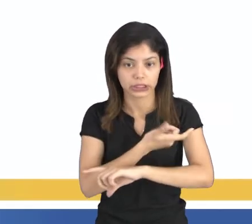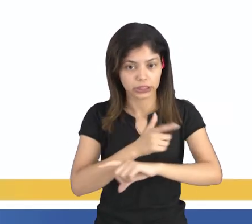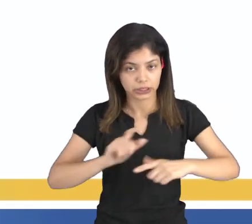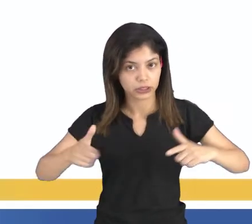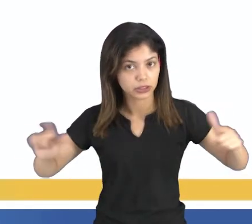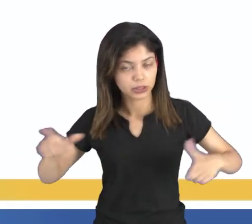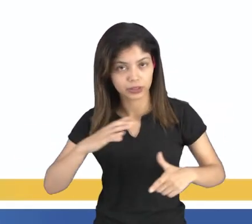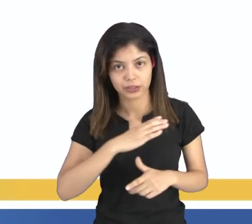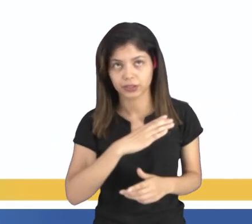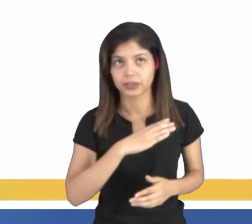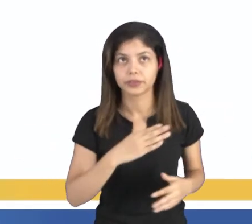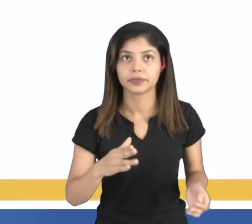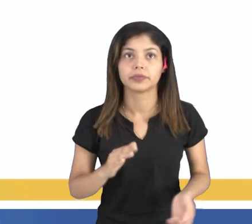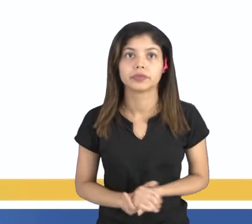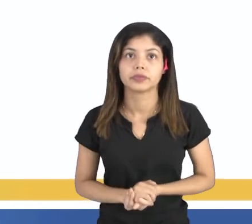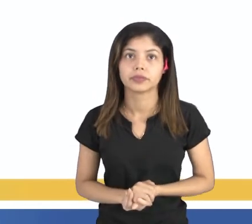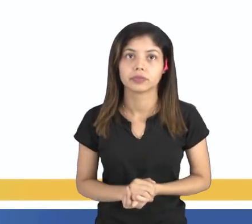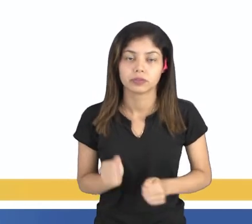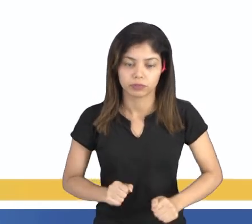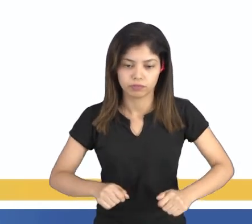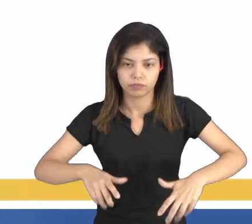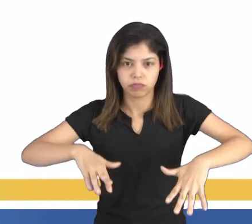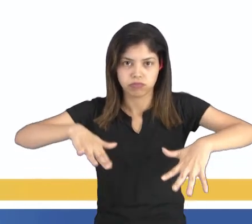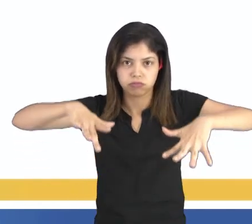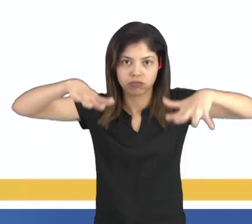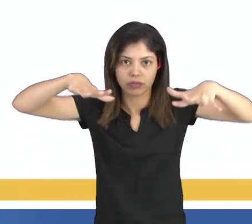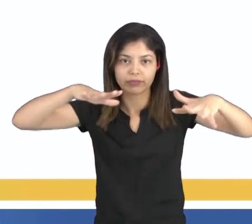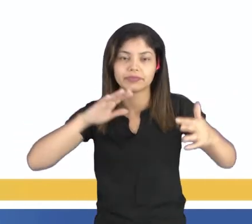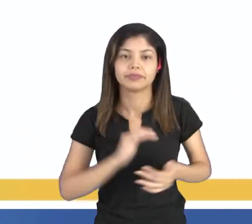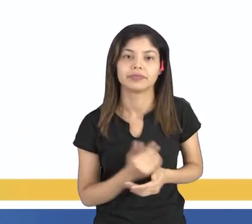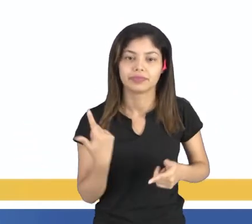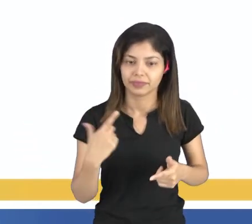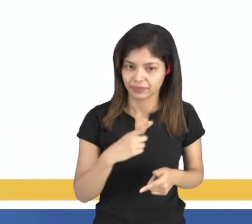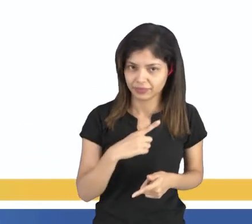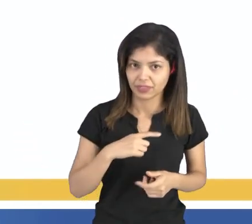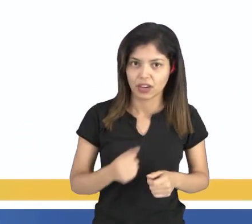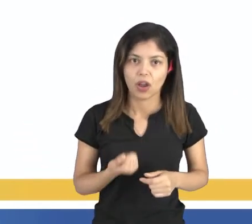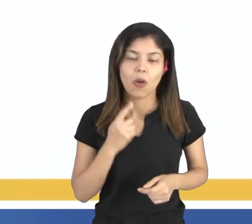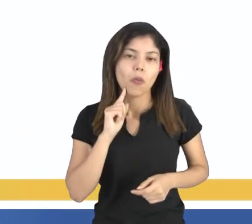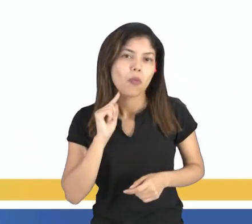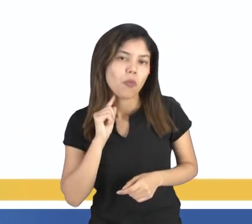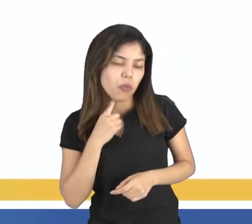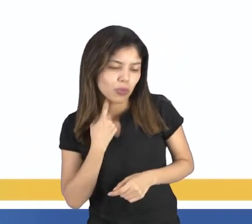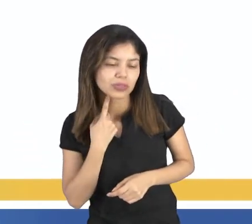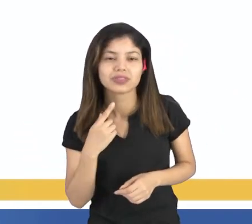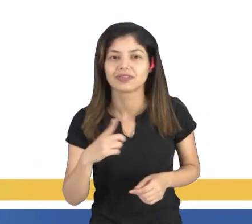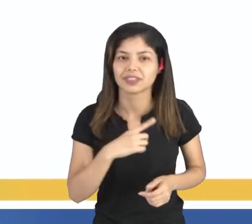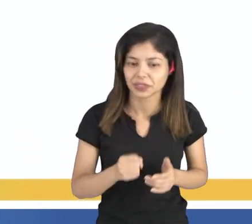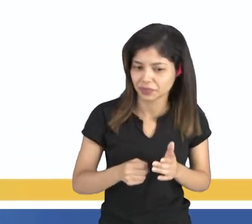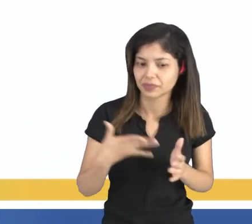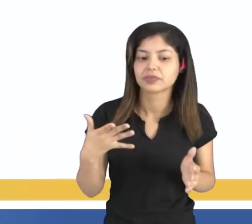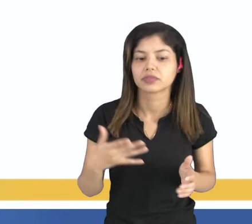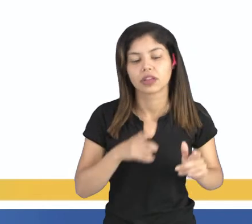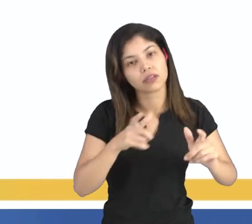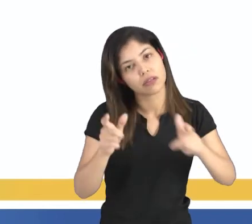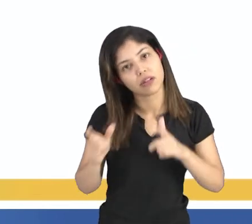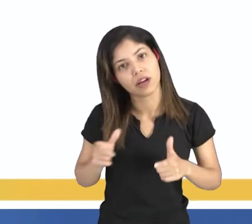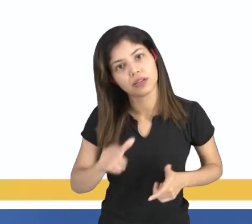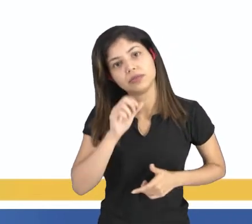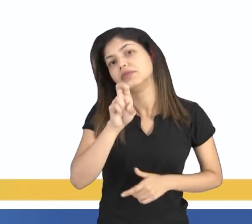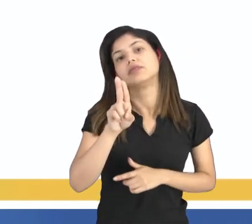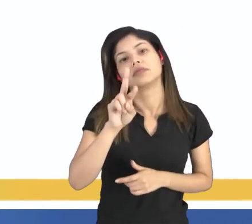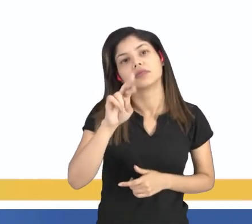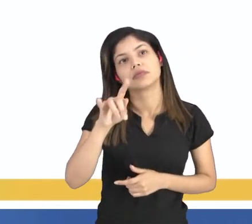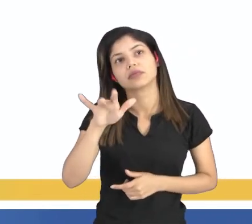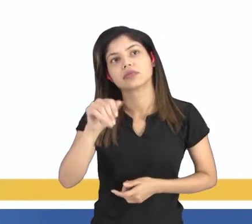as cidades crescem, os esgotos crescem também, causando poluição per capita maior do que aquela produzida em áreas rurais,